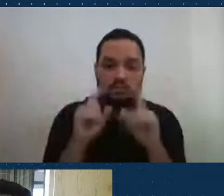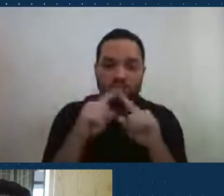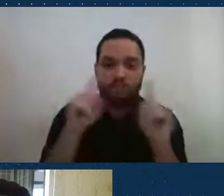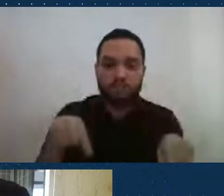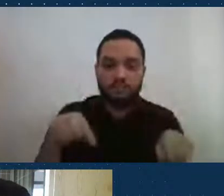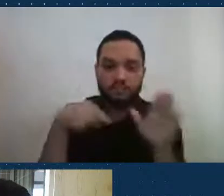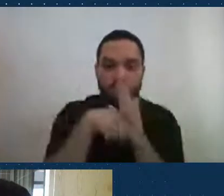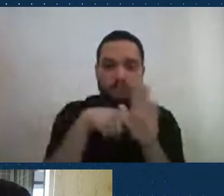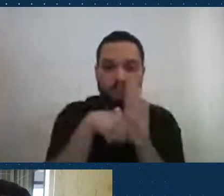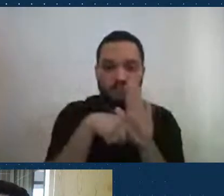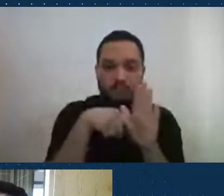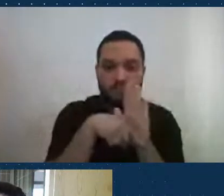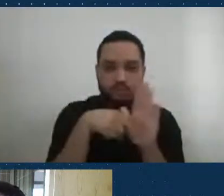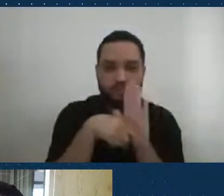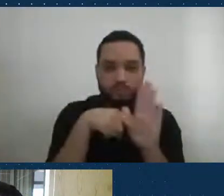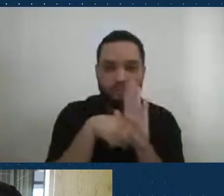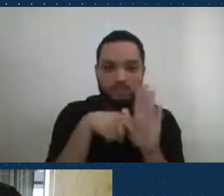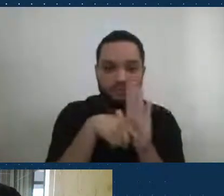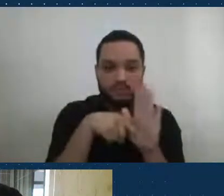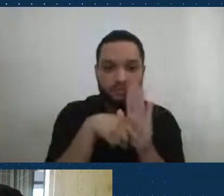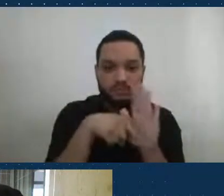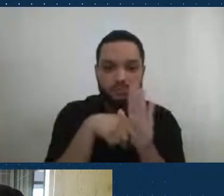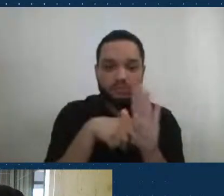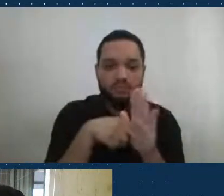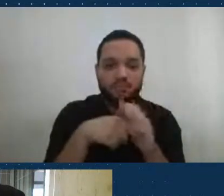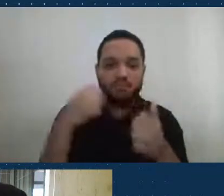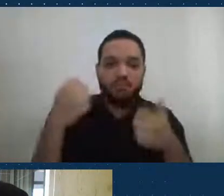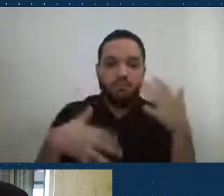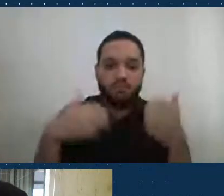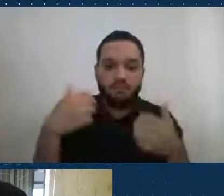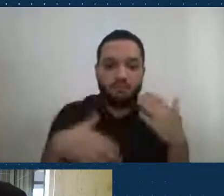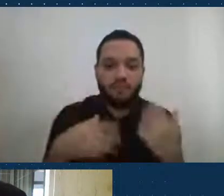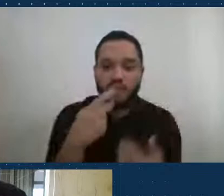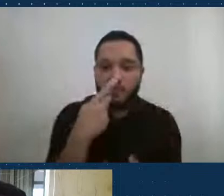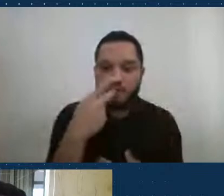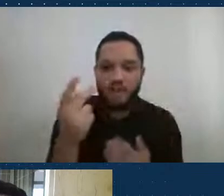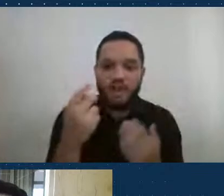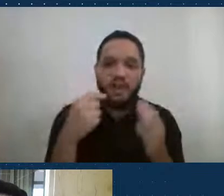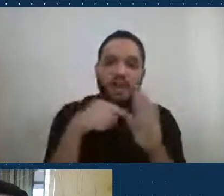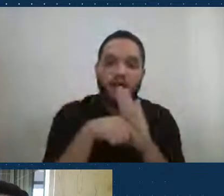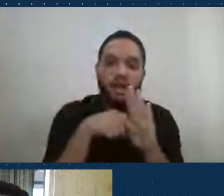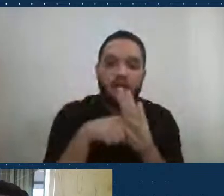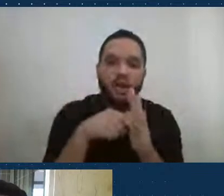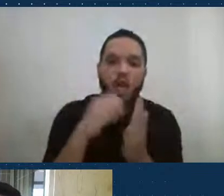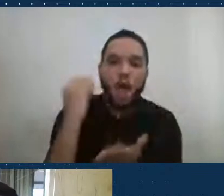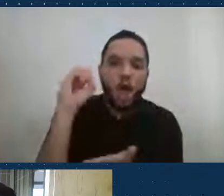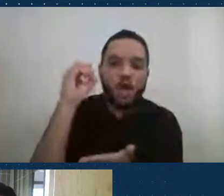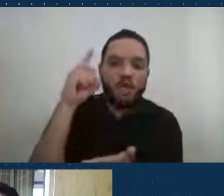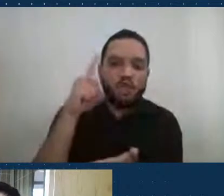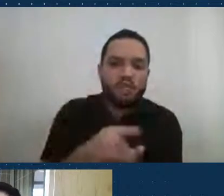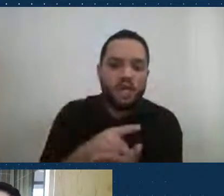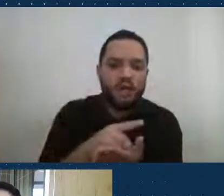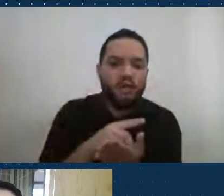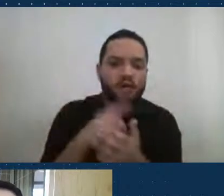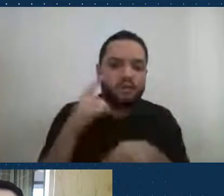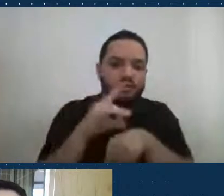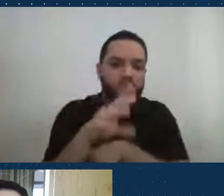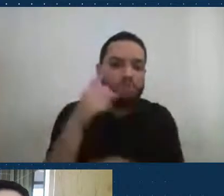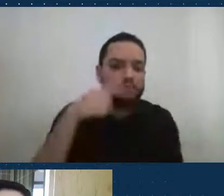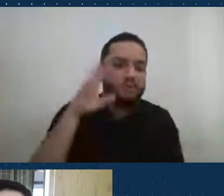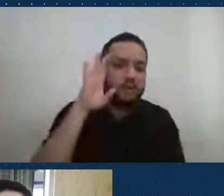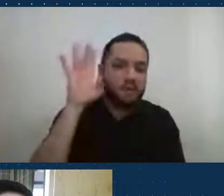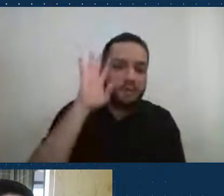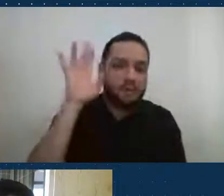como etapa de seleção, muito se fala em originalidade da pesquisa. Que dicas você nos daria para pensarmos em projeto de